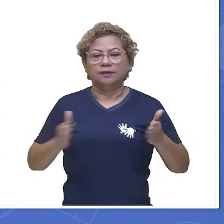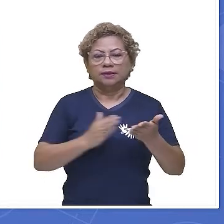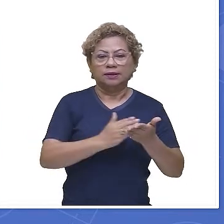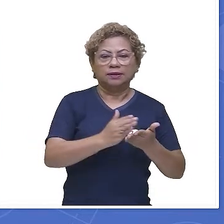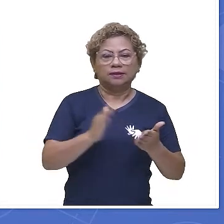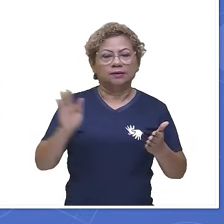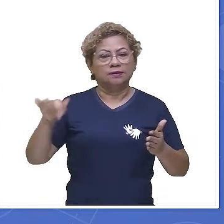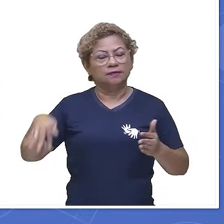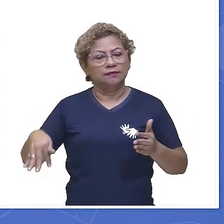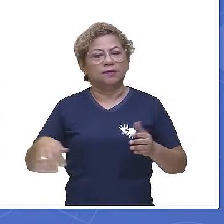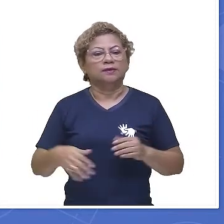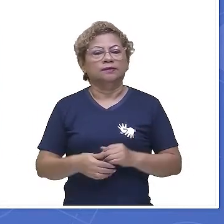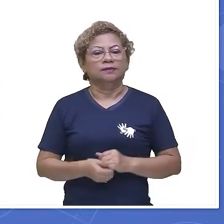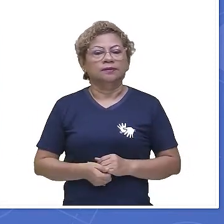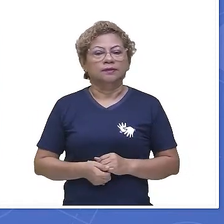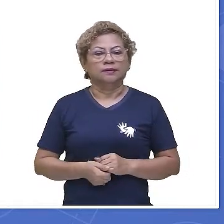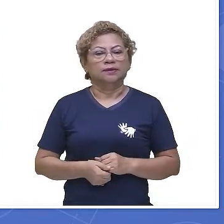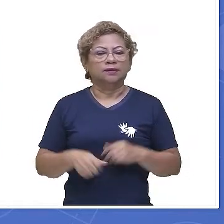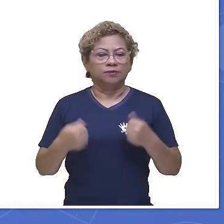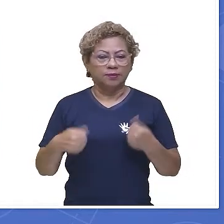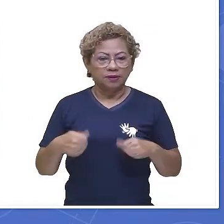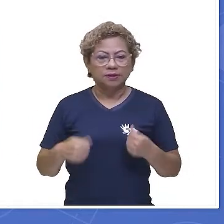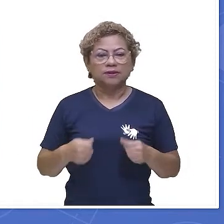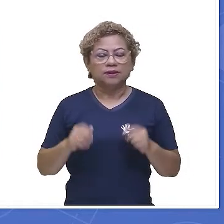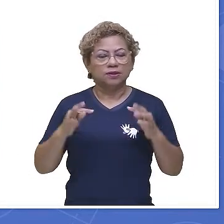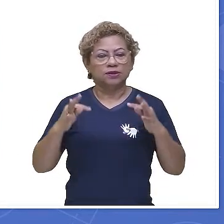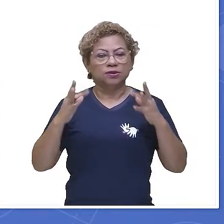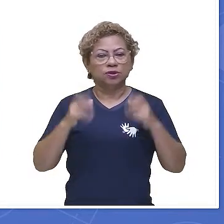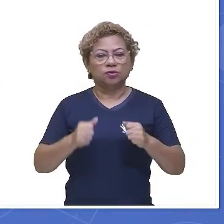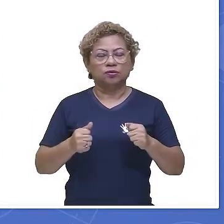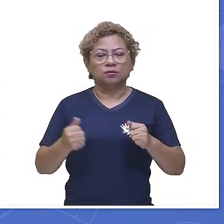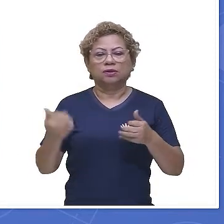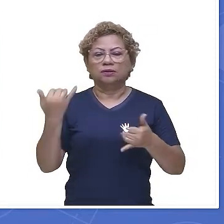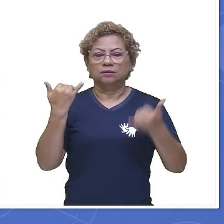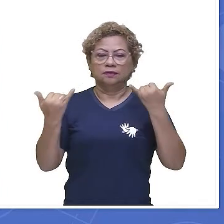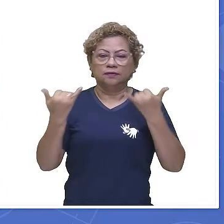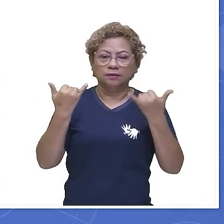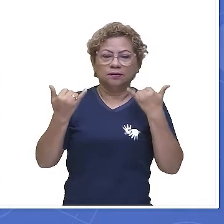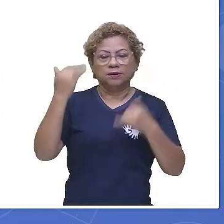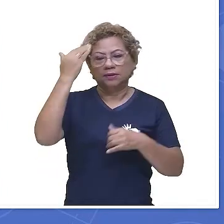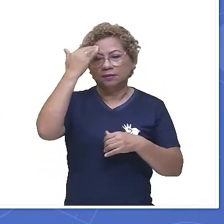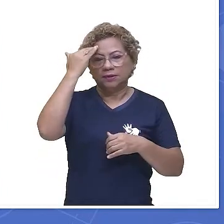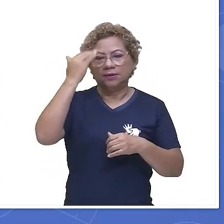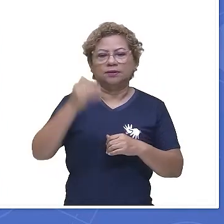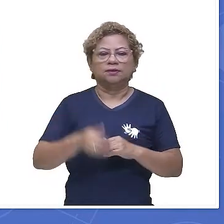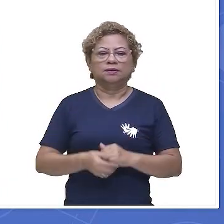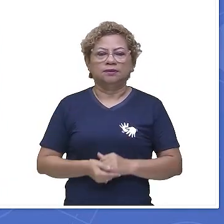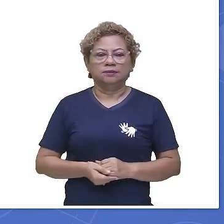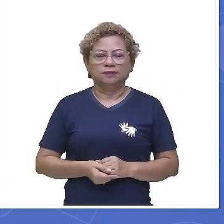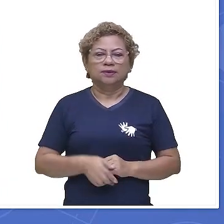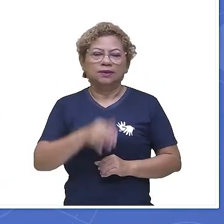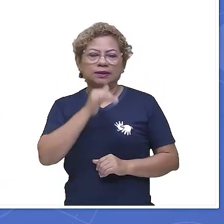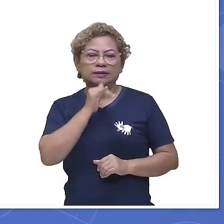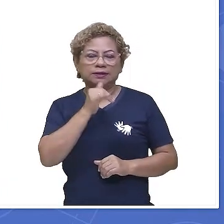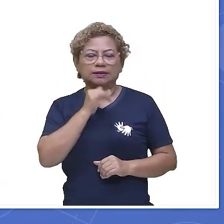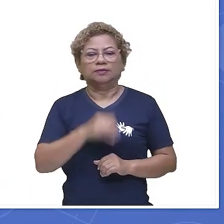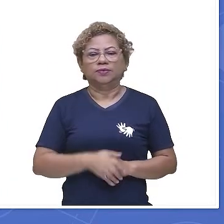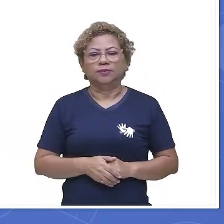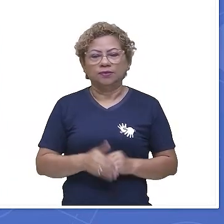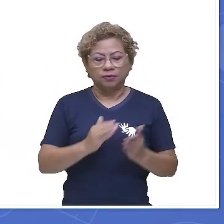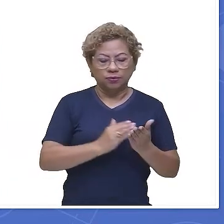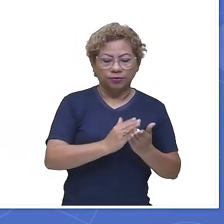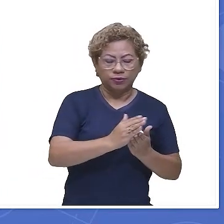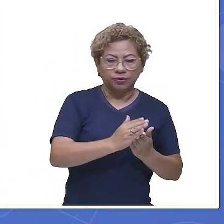intensidade. Então, numa grandeza vetorial, eu preciso de módulo, direção e sentido. Temos o exemplo do deslocamento de